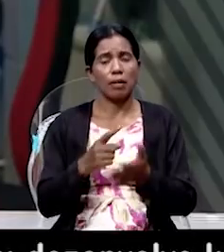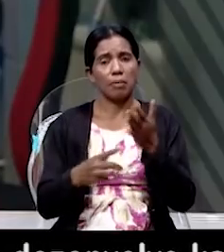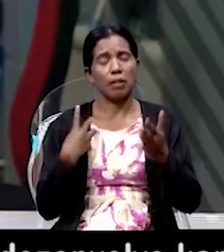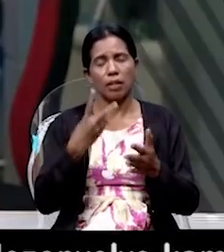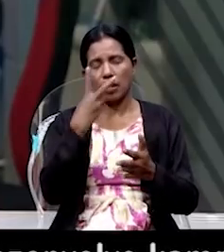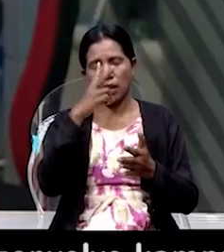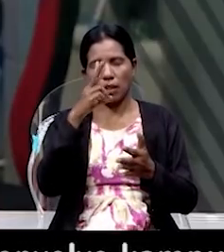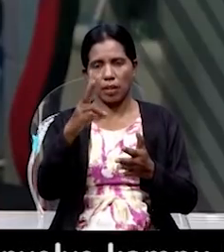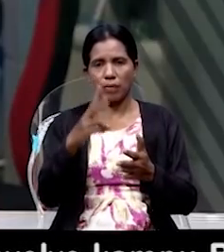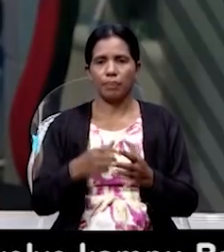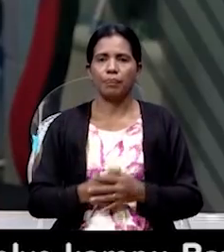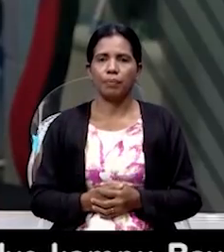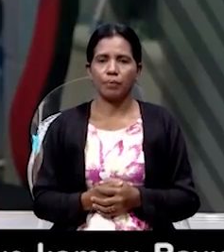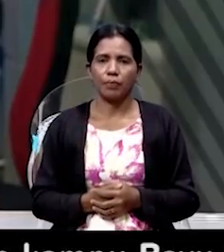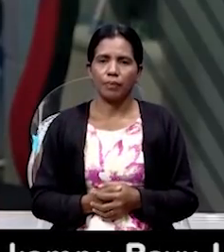a reportagem tu irmai.